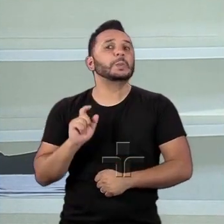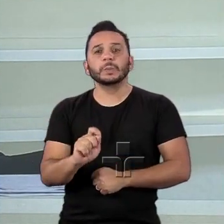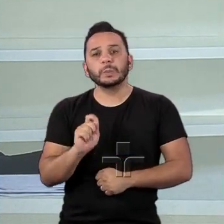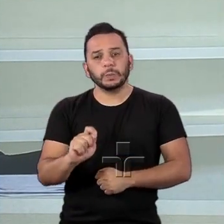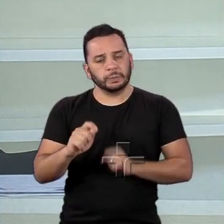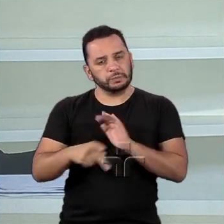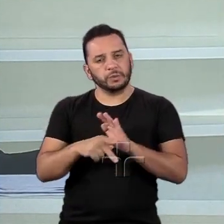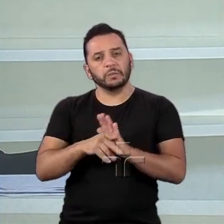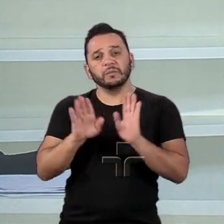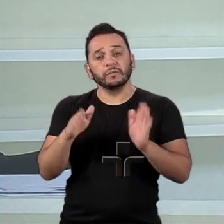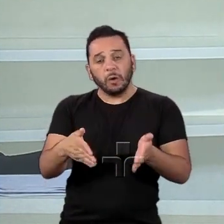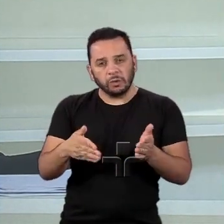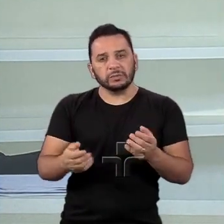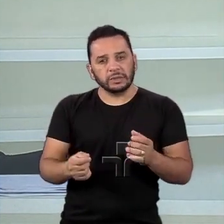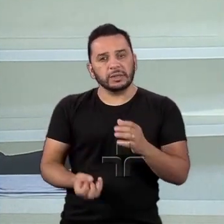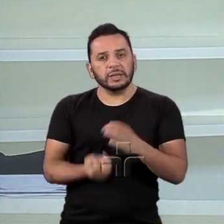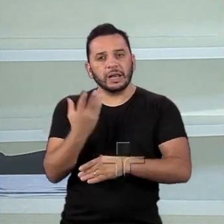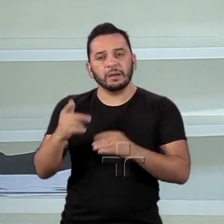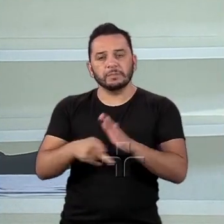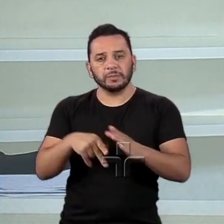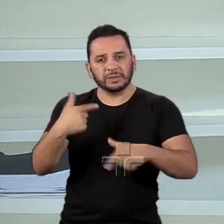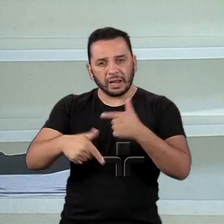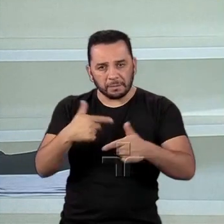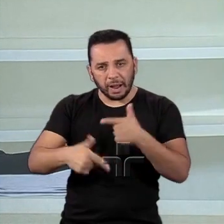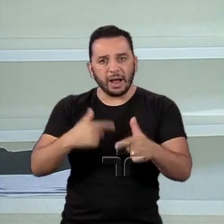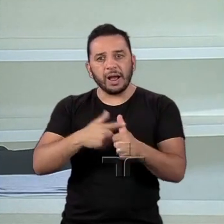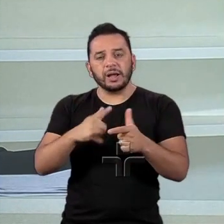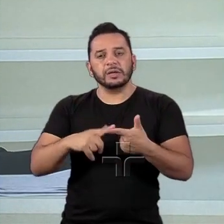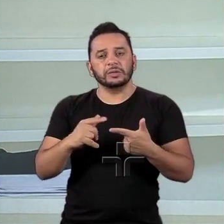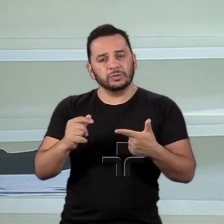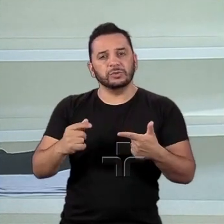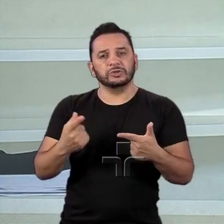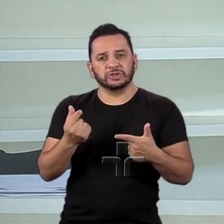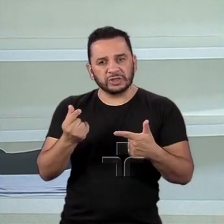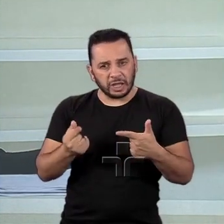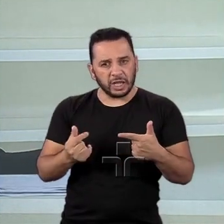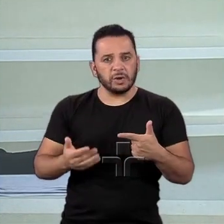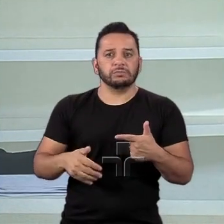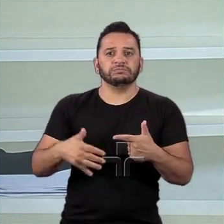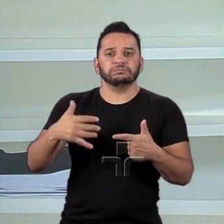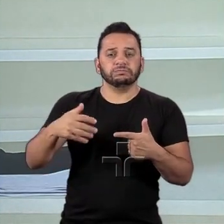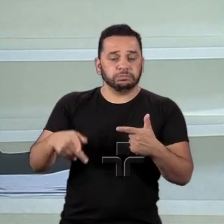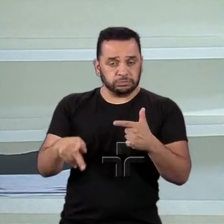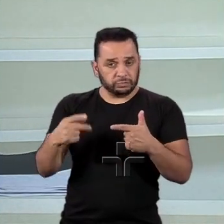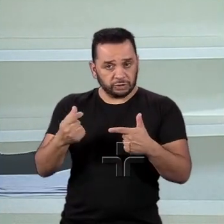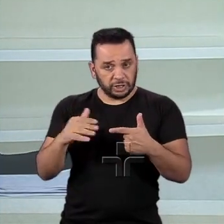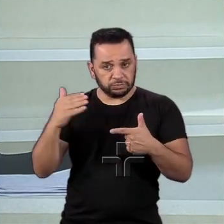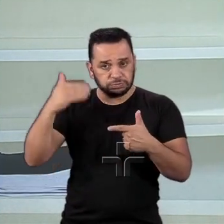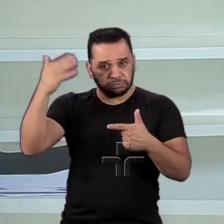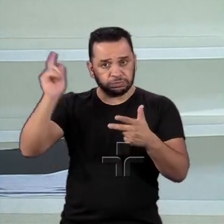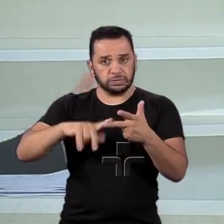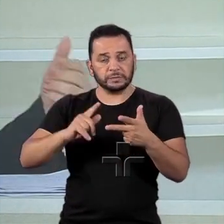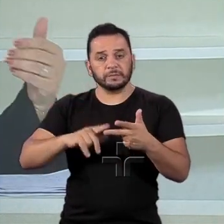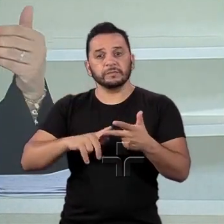o emprego, a geração de emprego, riqueza, aumento da economia, aquecimento da nossa